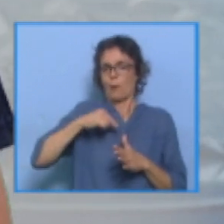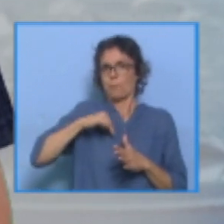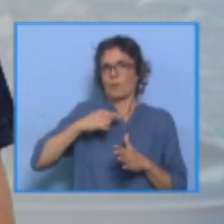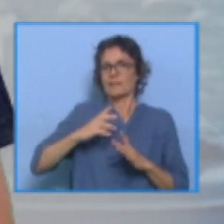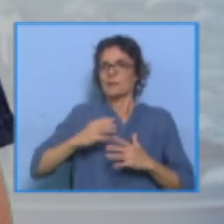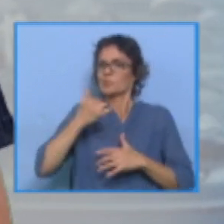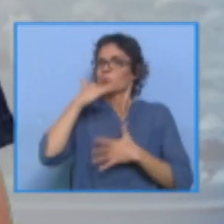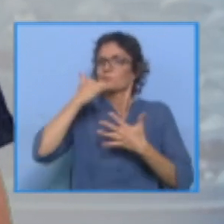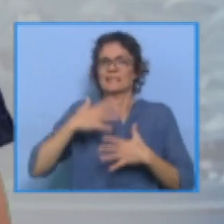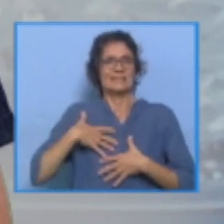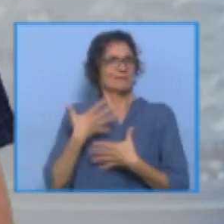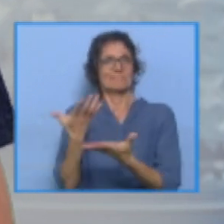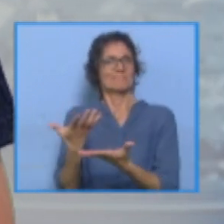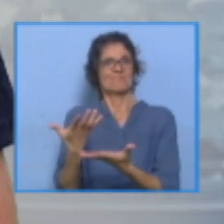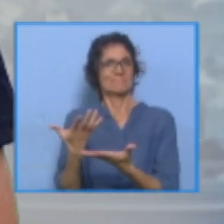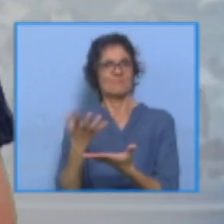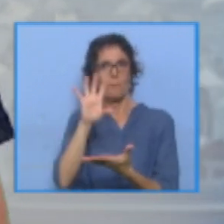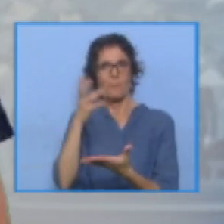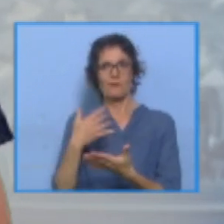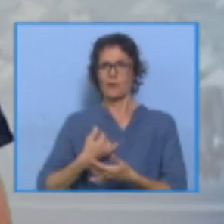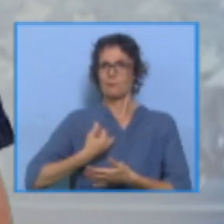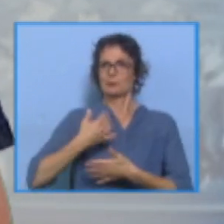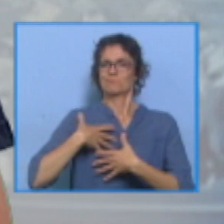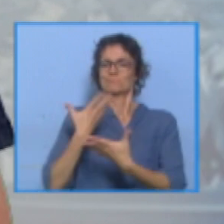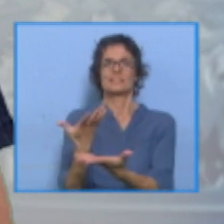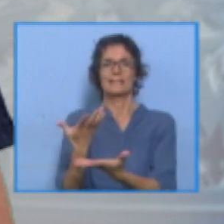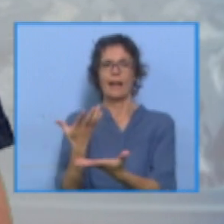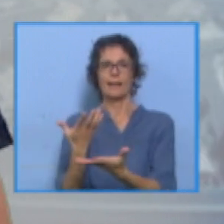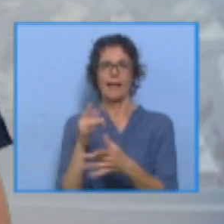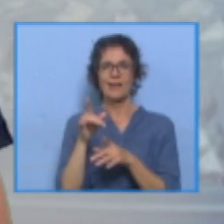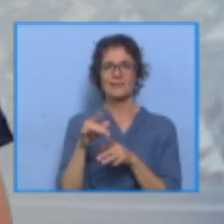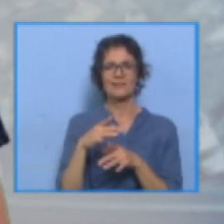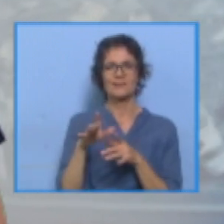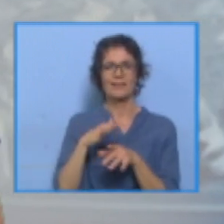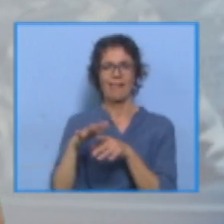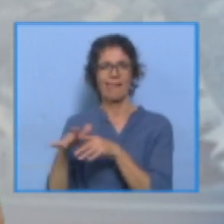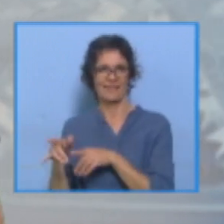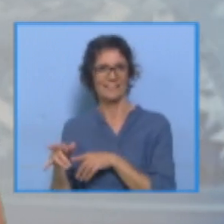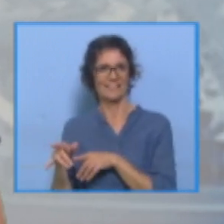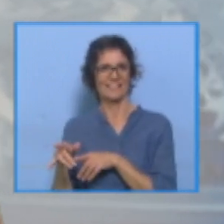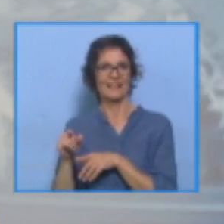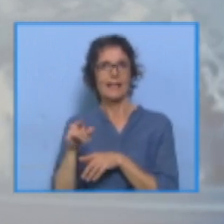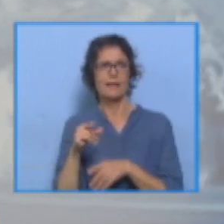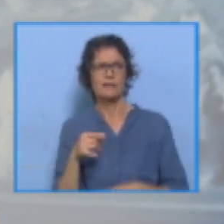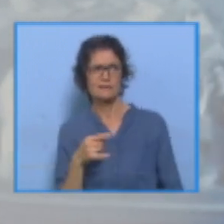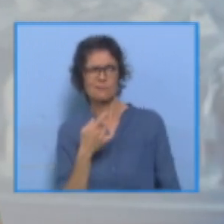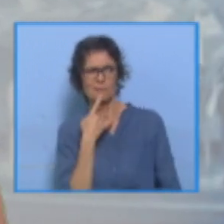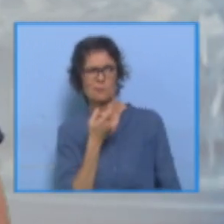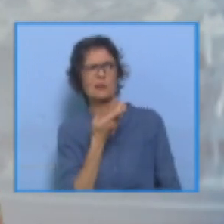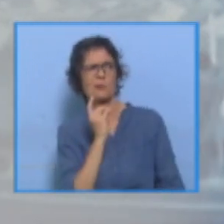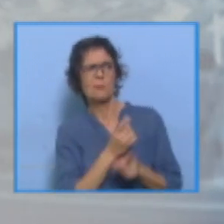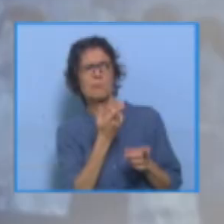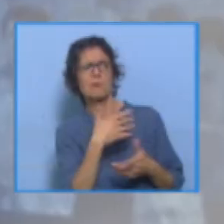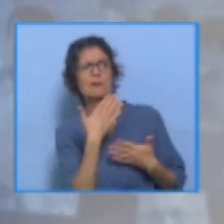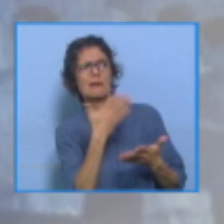uma forma de estar que de certa forma contagia, e há assim às vezes uma curiosidade em querer perceber o que é isso, o que é que te leva a ser assim. Lança a curiosidade